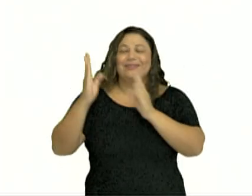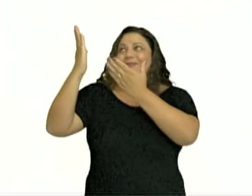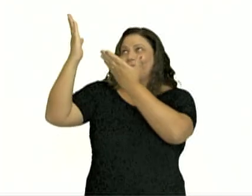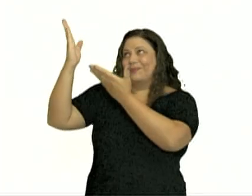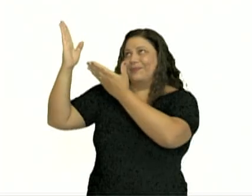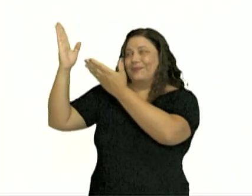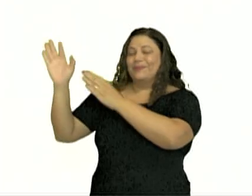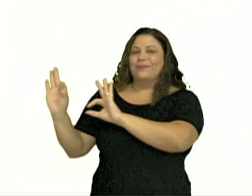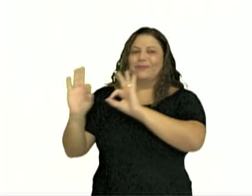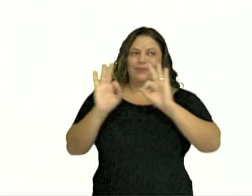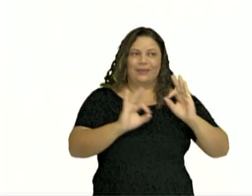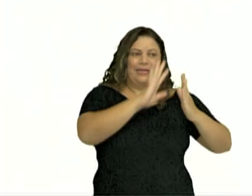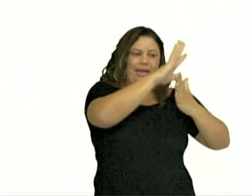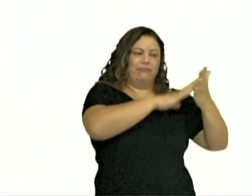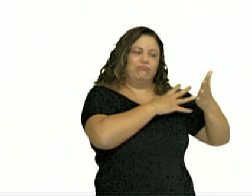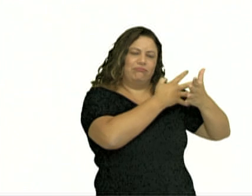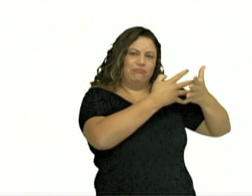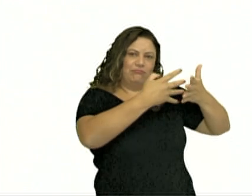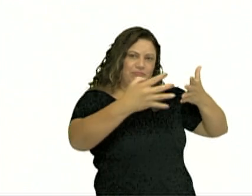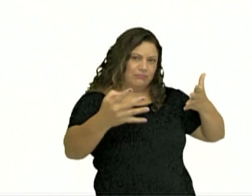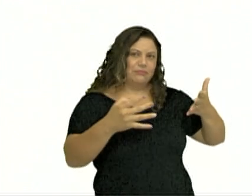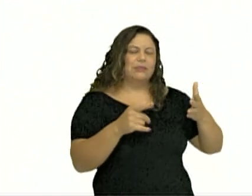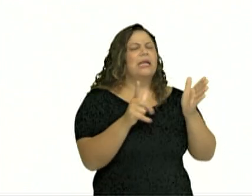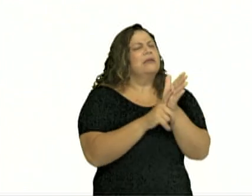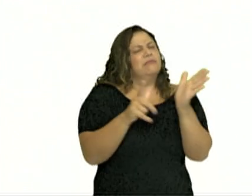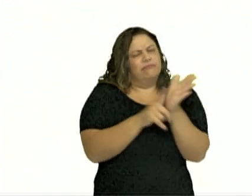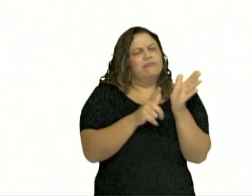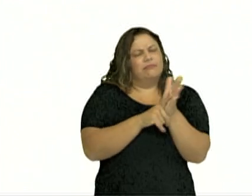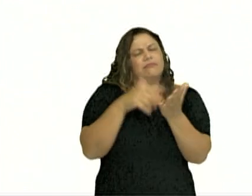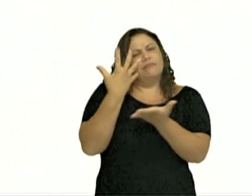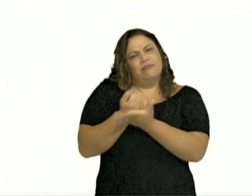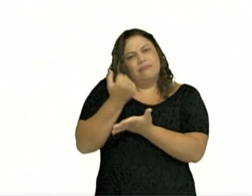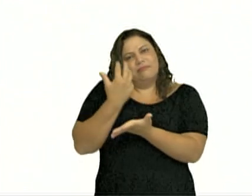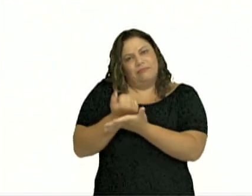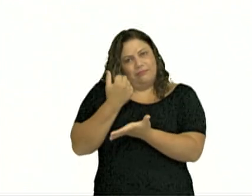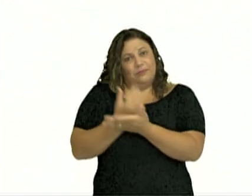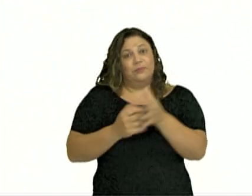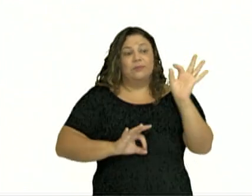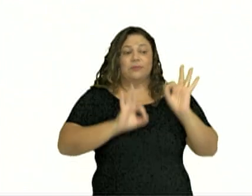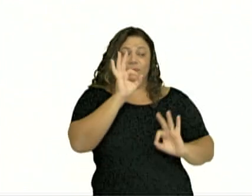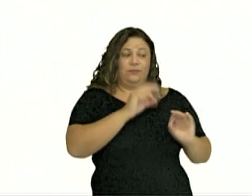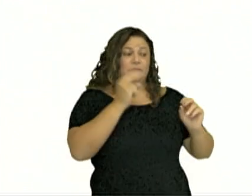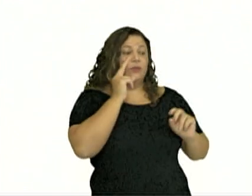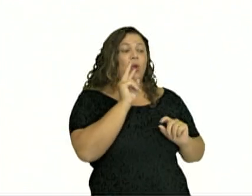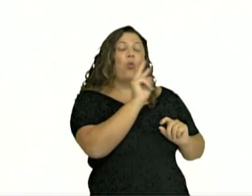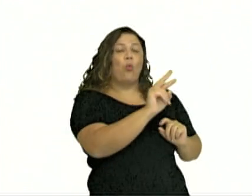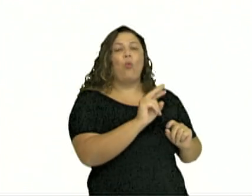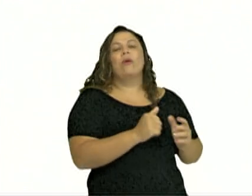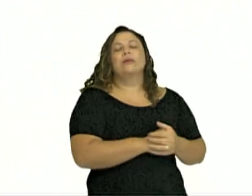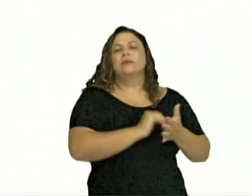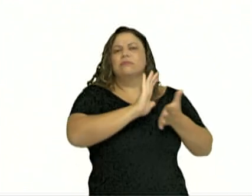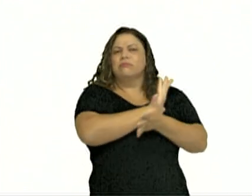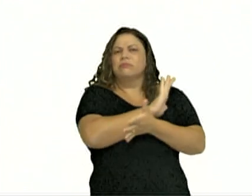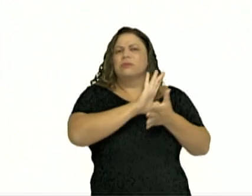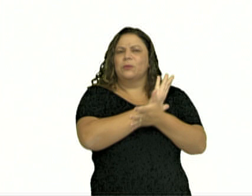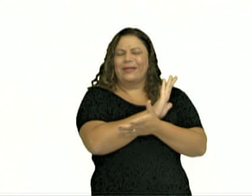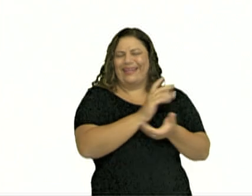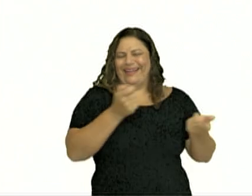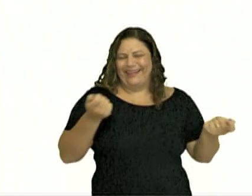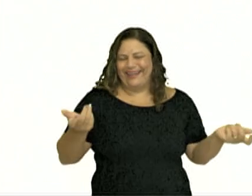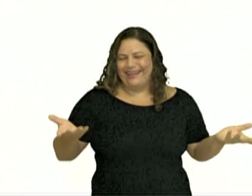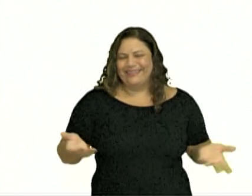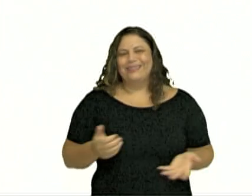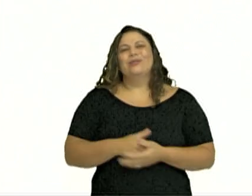você pode fazer num pedaço de papel ou utilizar aqueles aplicativos, aonde você vai ver quais são as despesas necessárias,